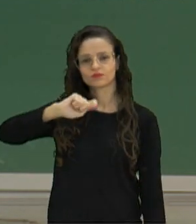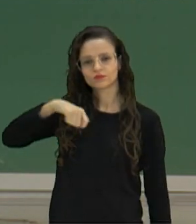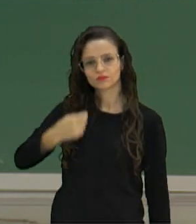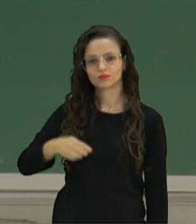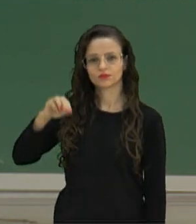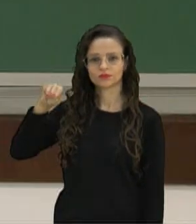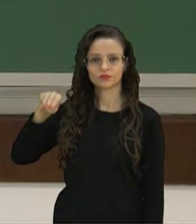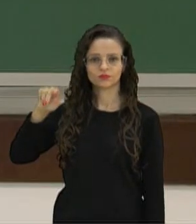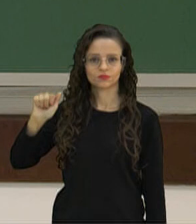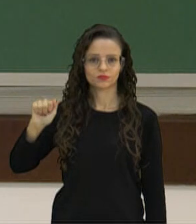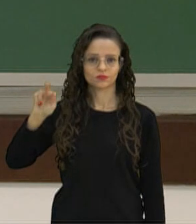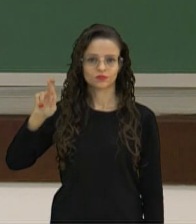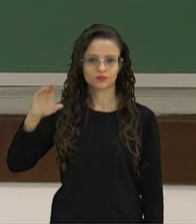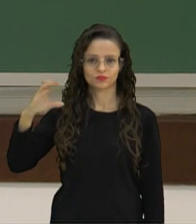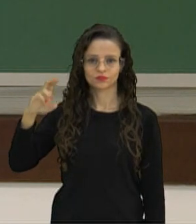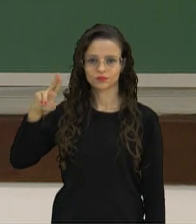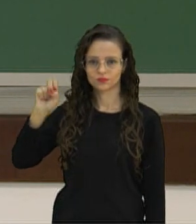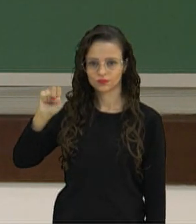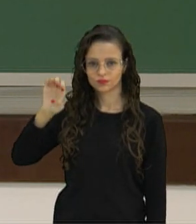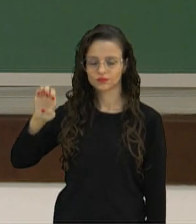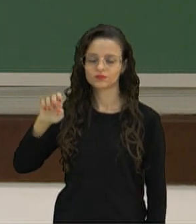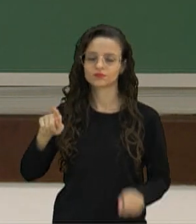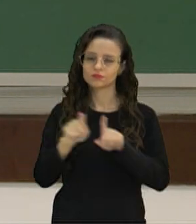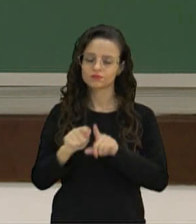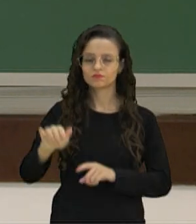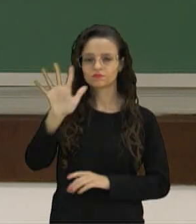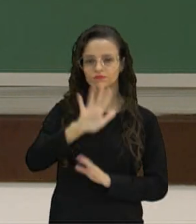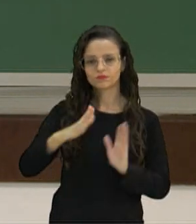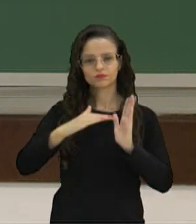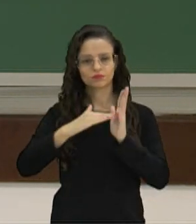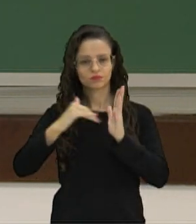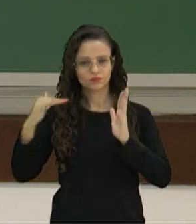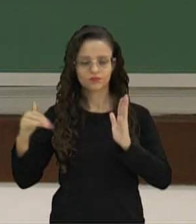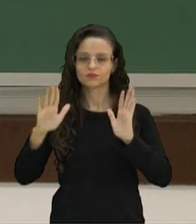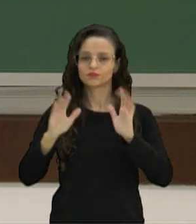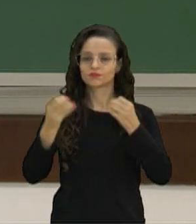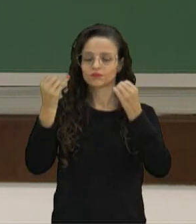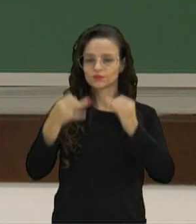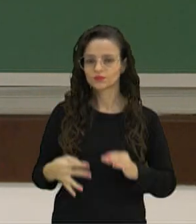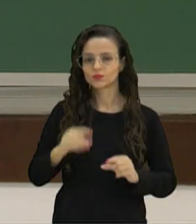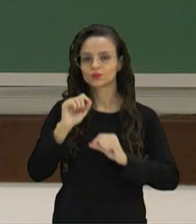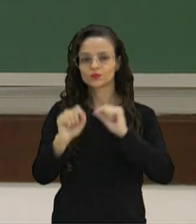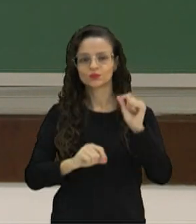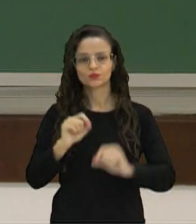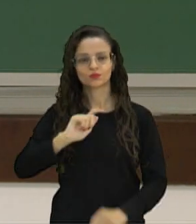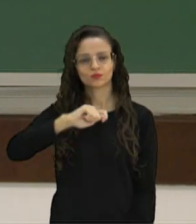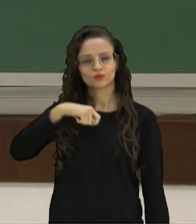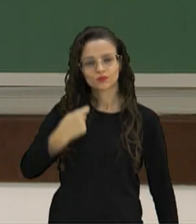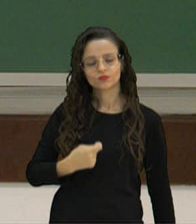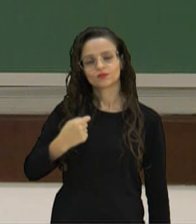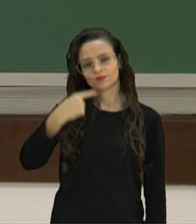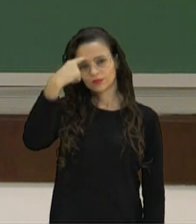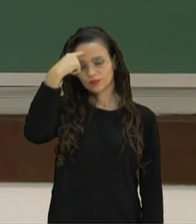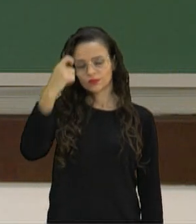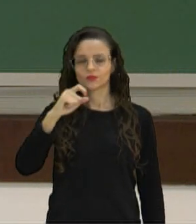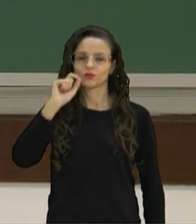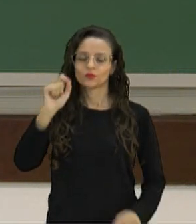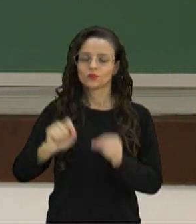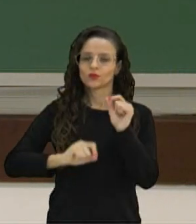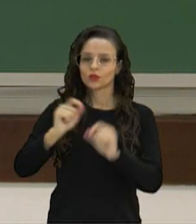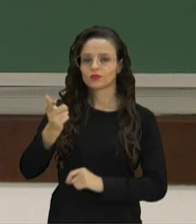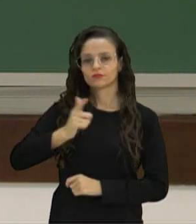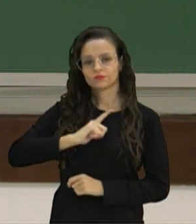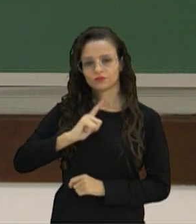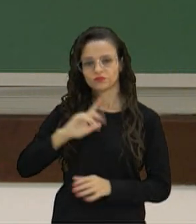dimensão estética, foi a segunda parte daquele tema. Lá nós estudamos um pouco das ideias que existem ali